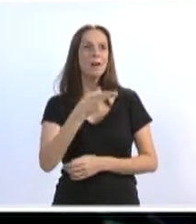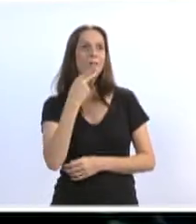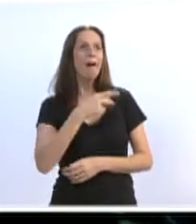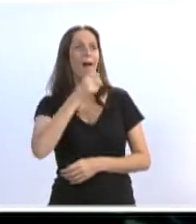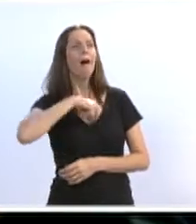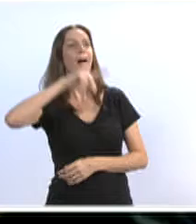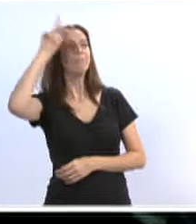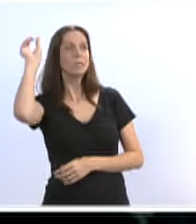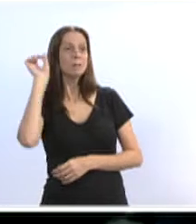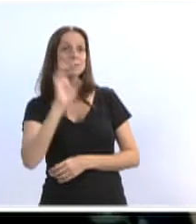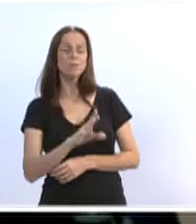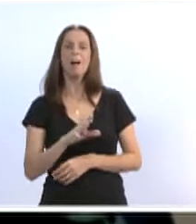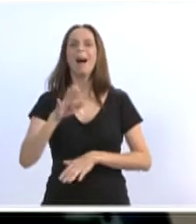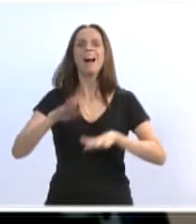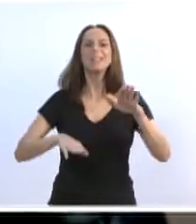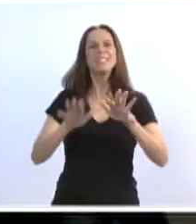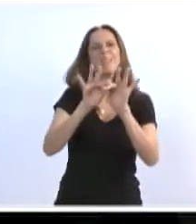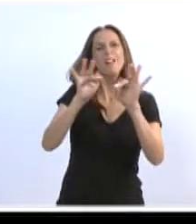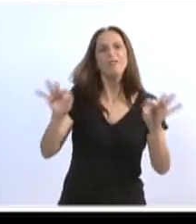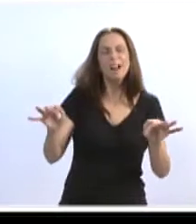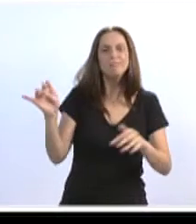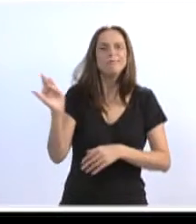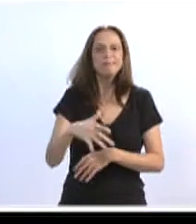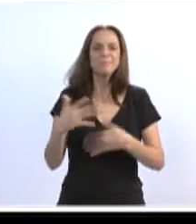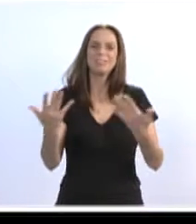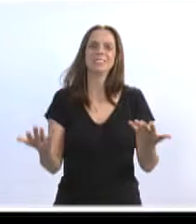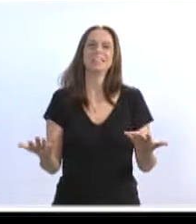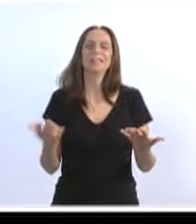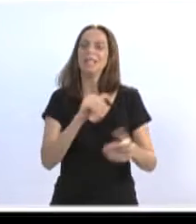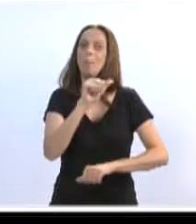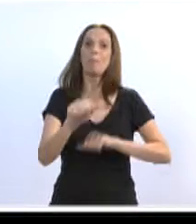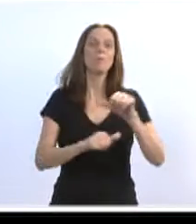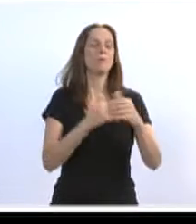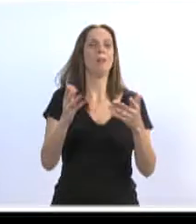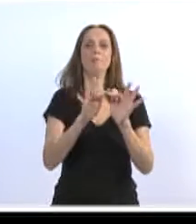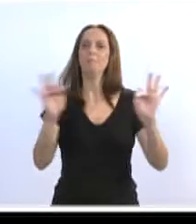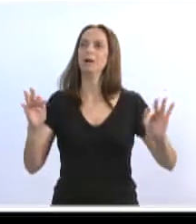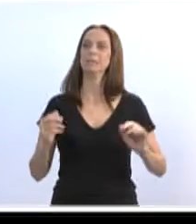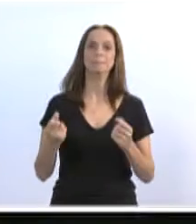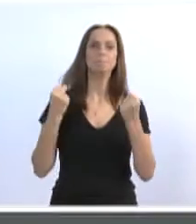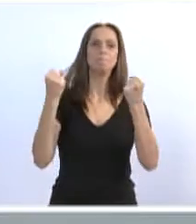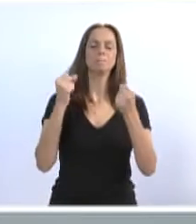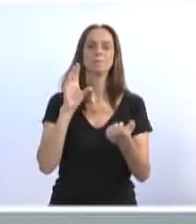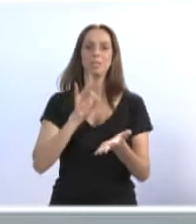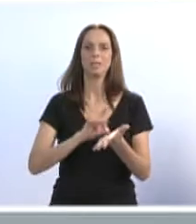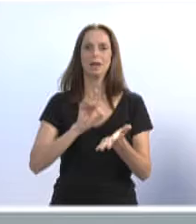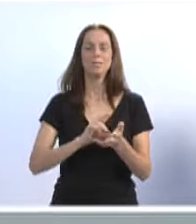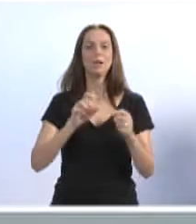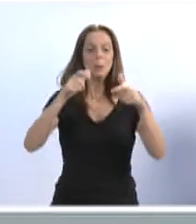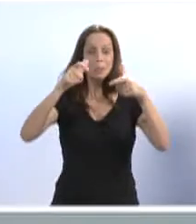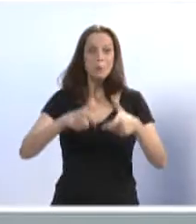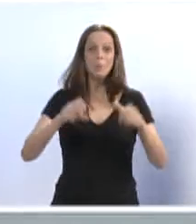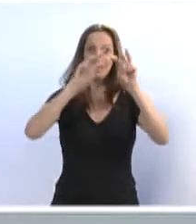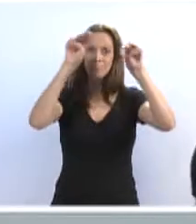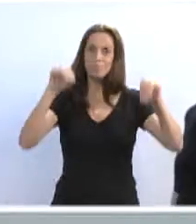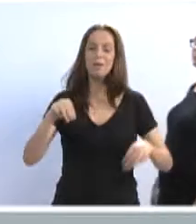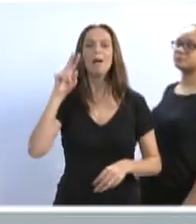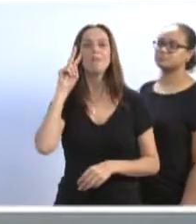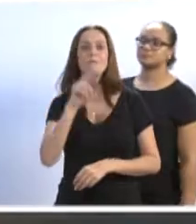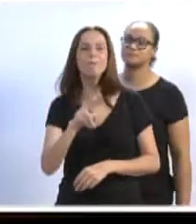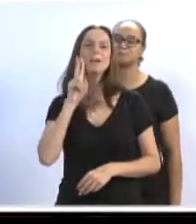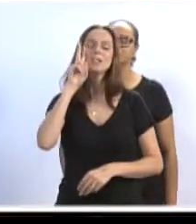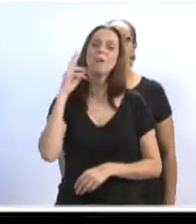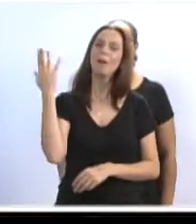do museu. Essa é uma terminologia assim, que já não existe mais. E o museu, então, é o lugar da gente rever essas